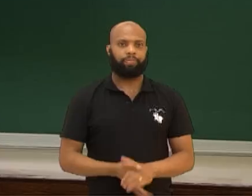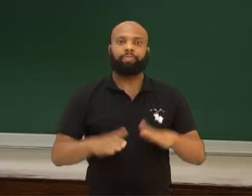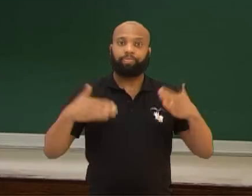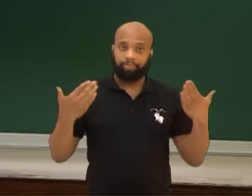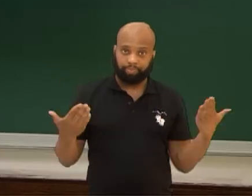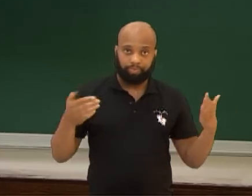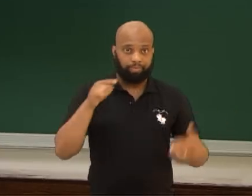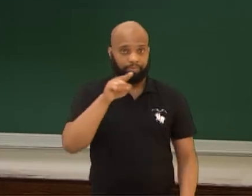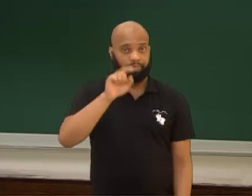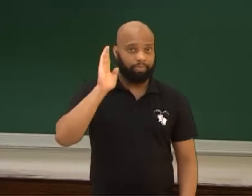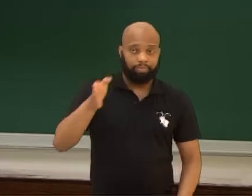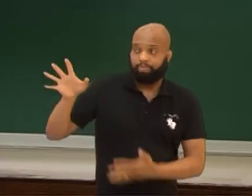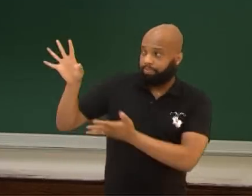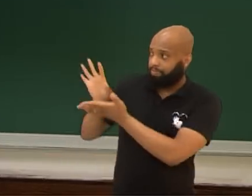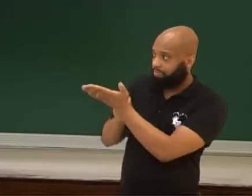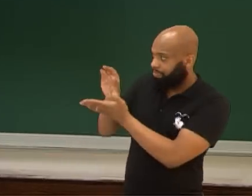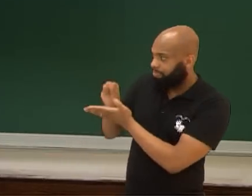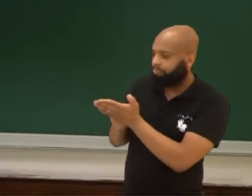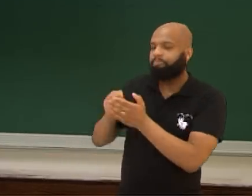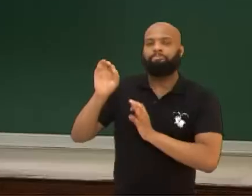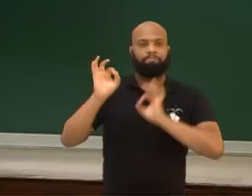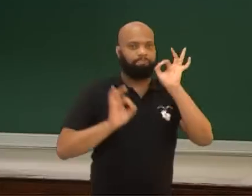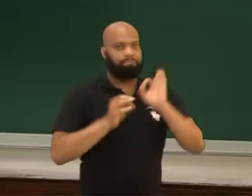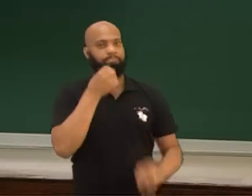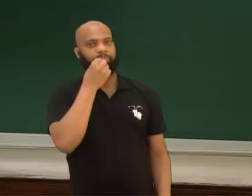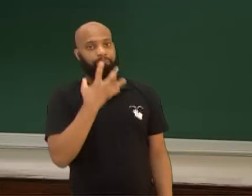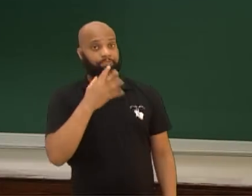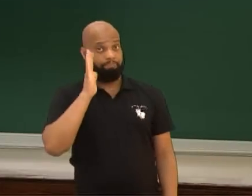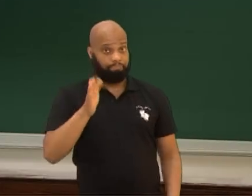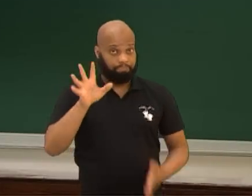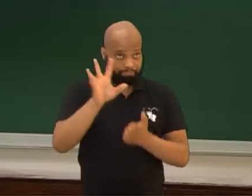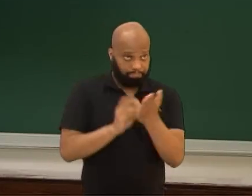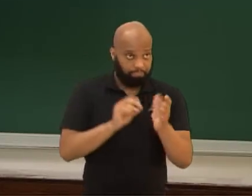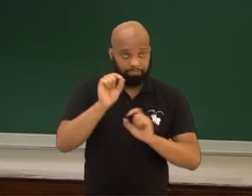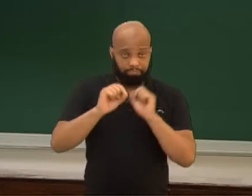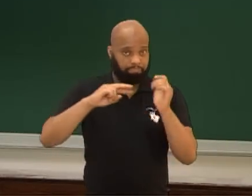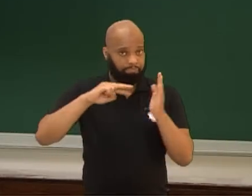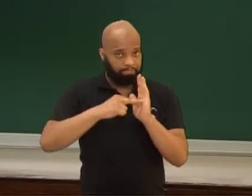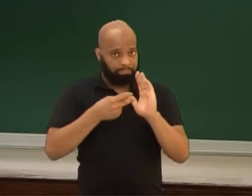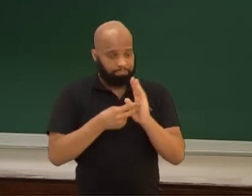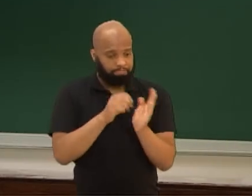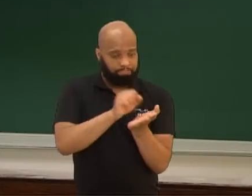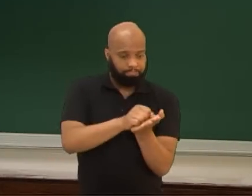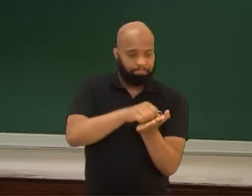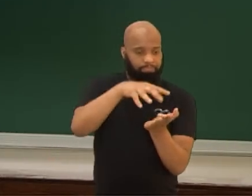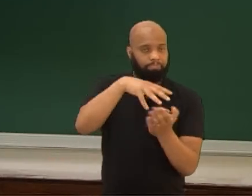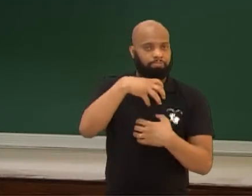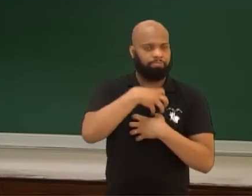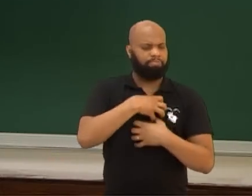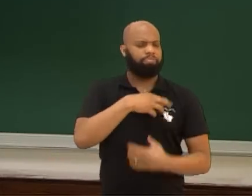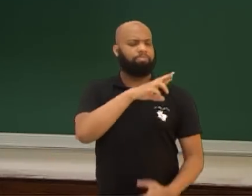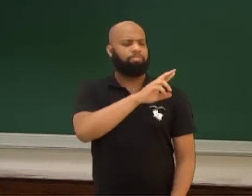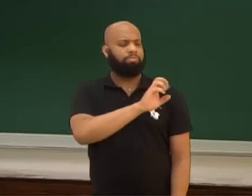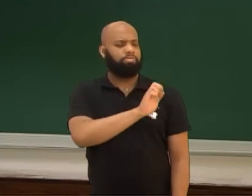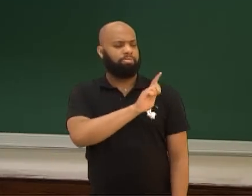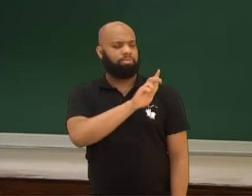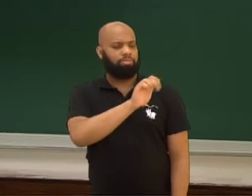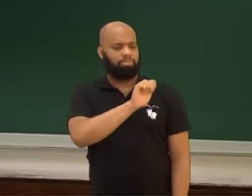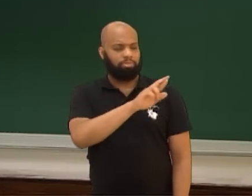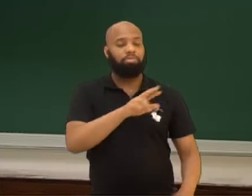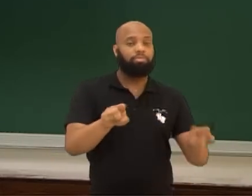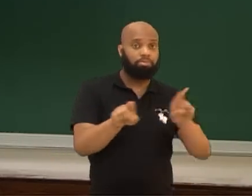E aí, copiaram? Bom ter organizado. Então, vocês já copiaram o que é polígono regular, o que é um triângulo equilátero e o que é